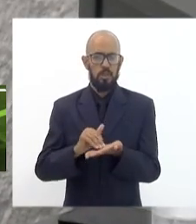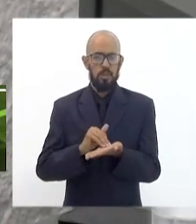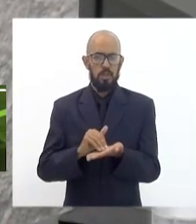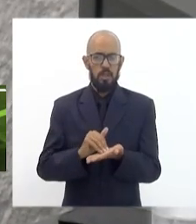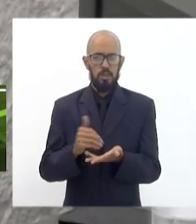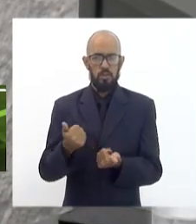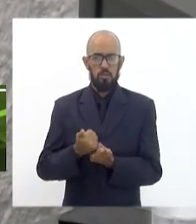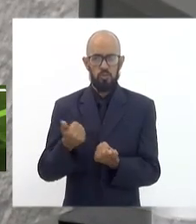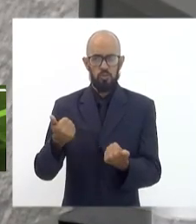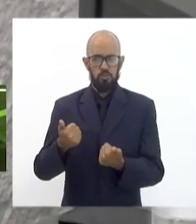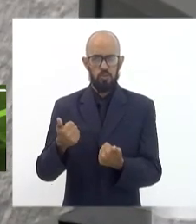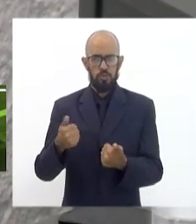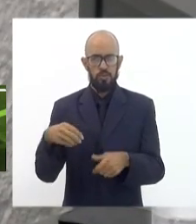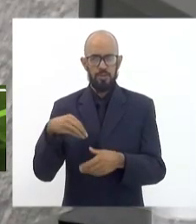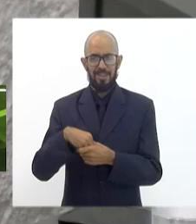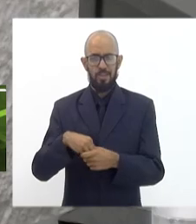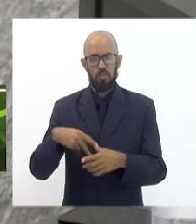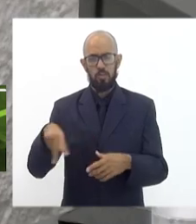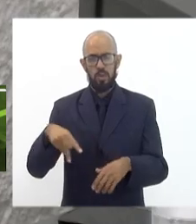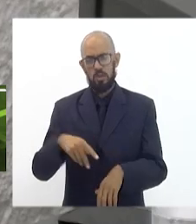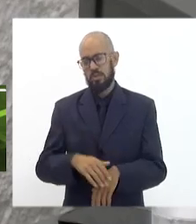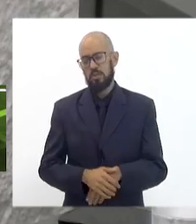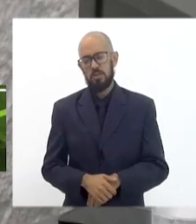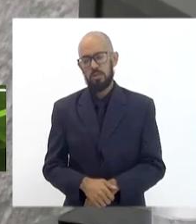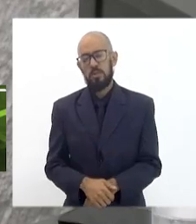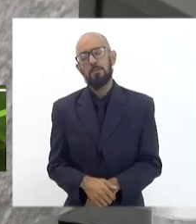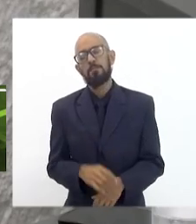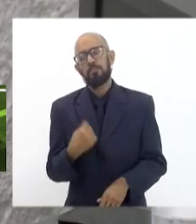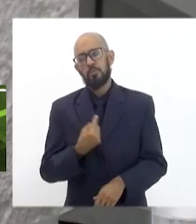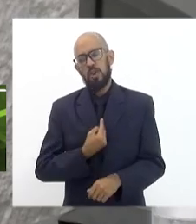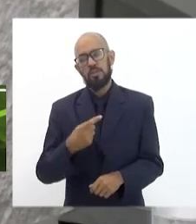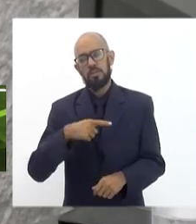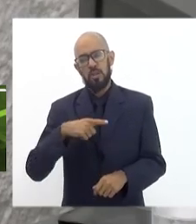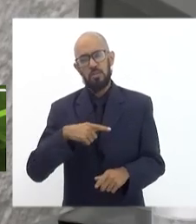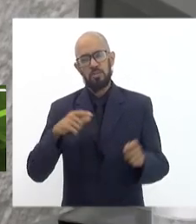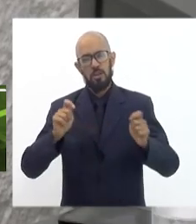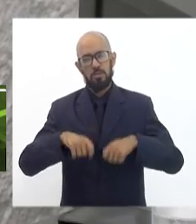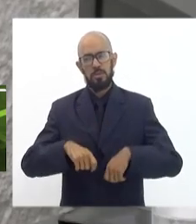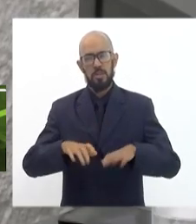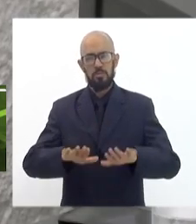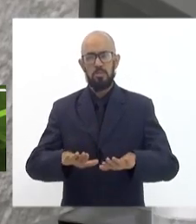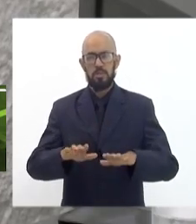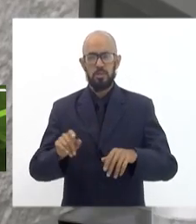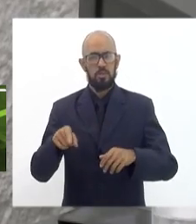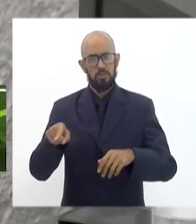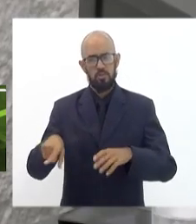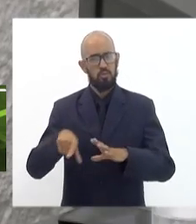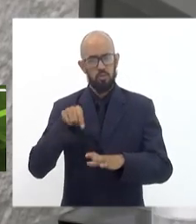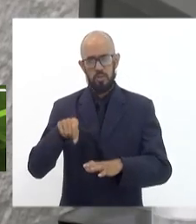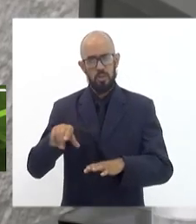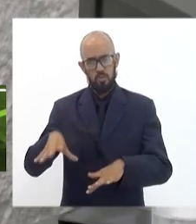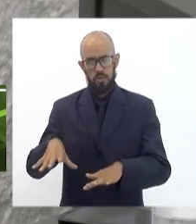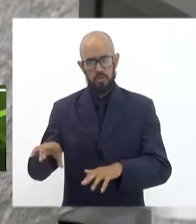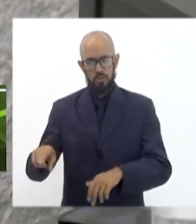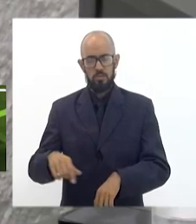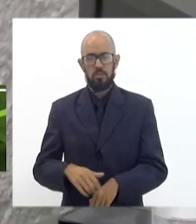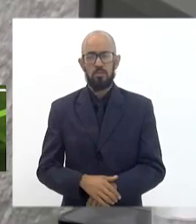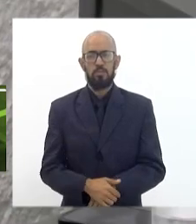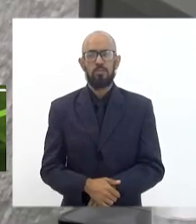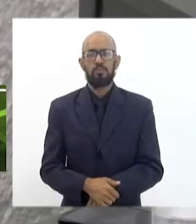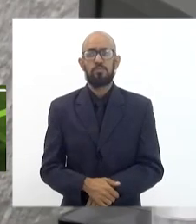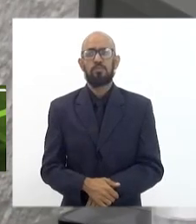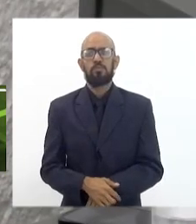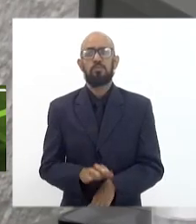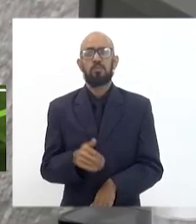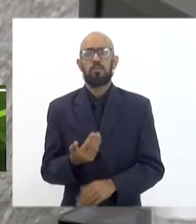apesar da gente ter essa possibilidade e tem espaço para fazer então a emop